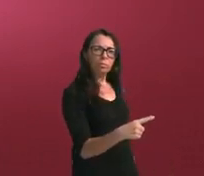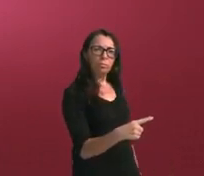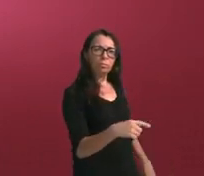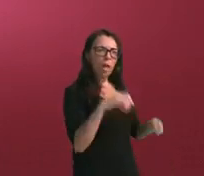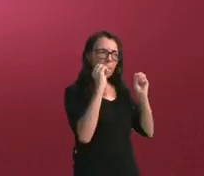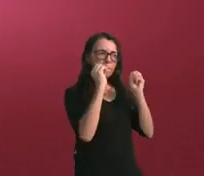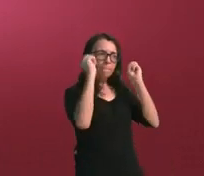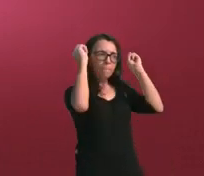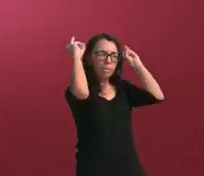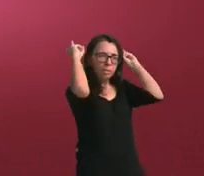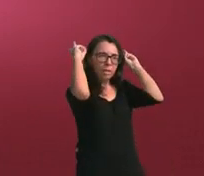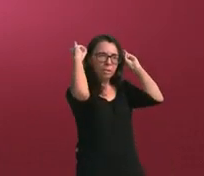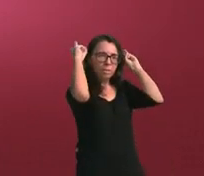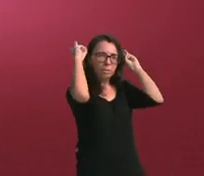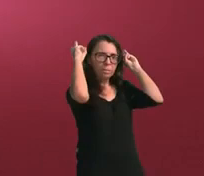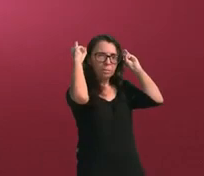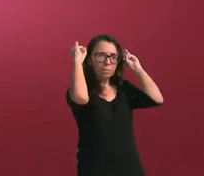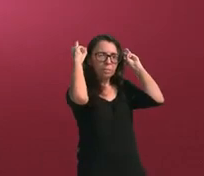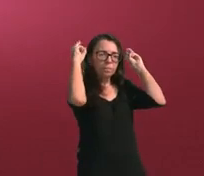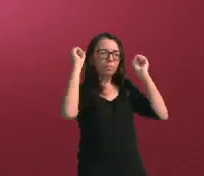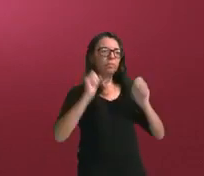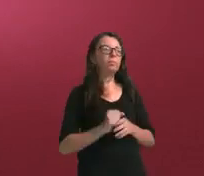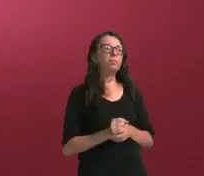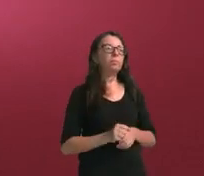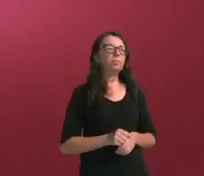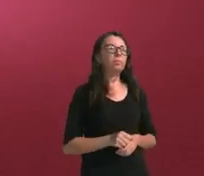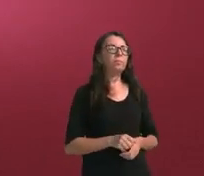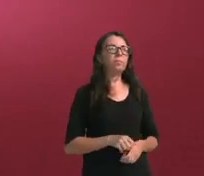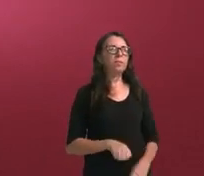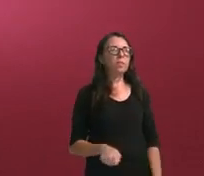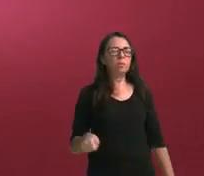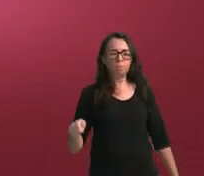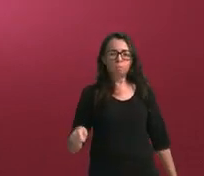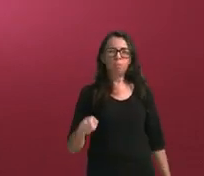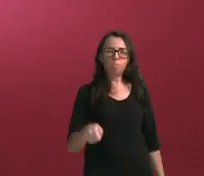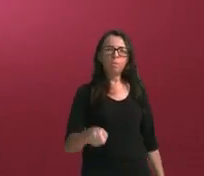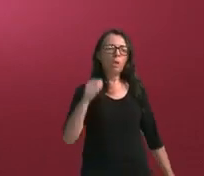verso 16 do capítulo 14.